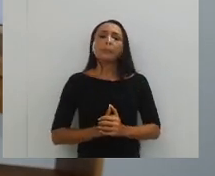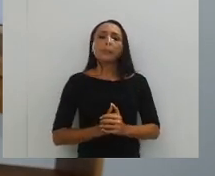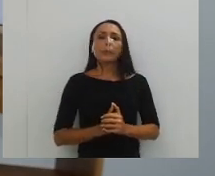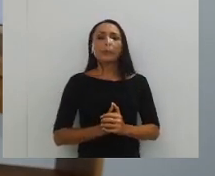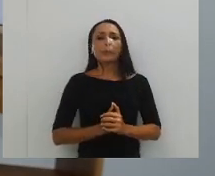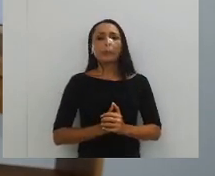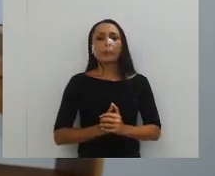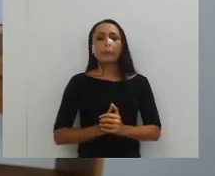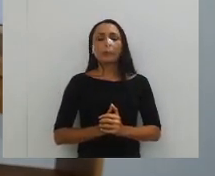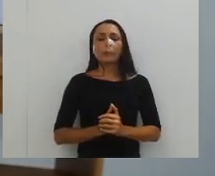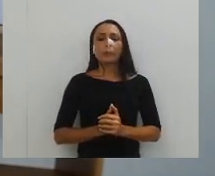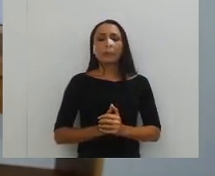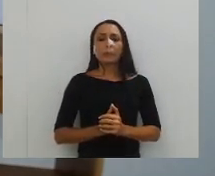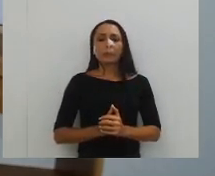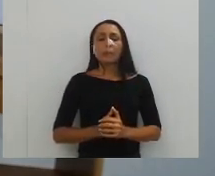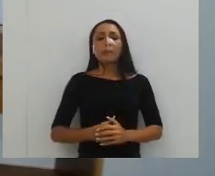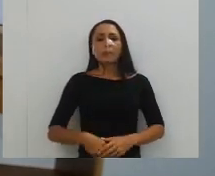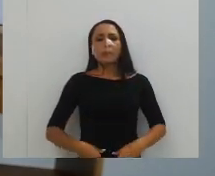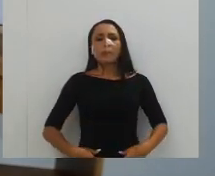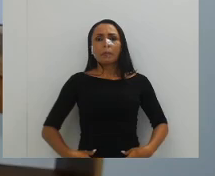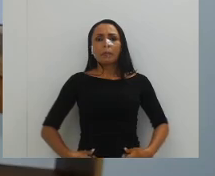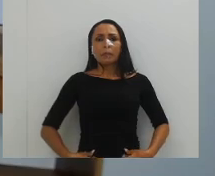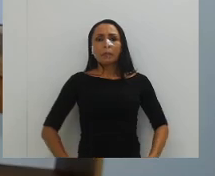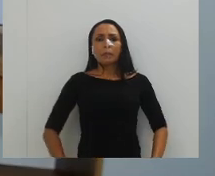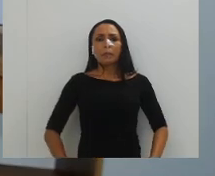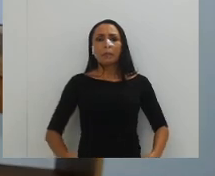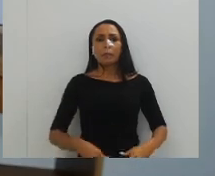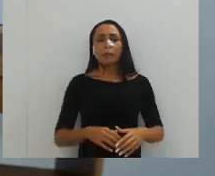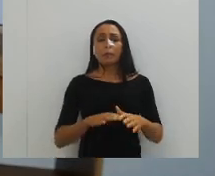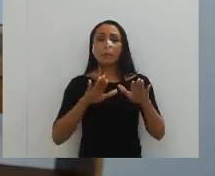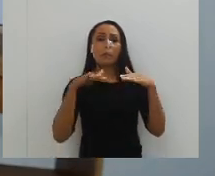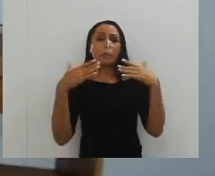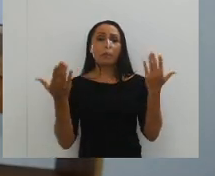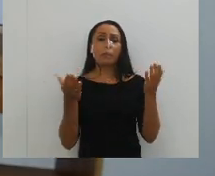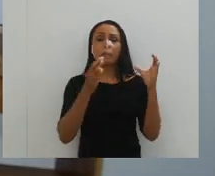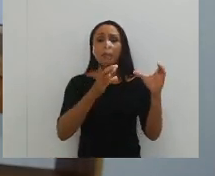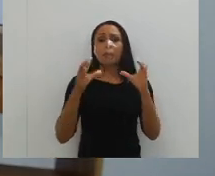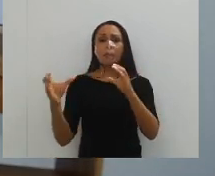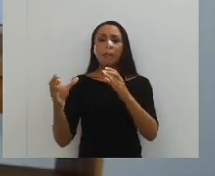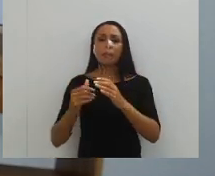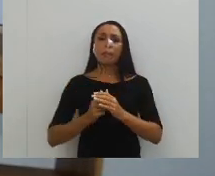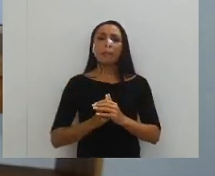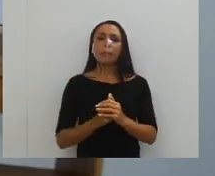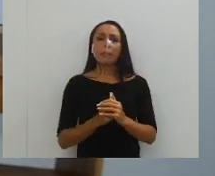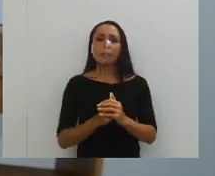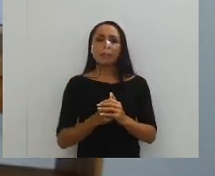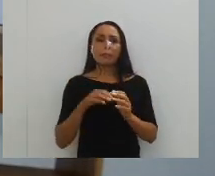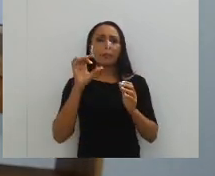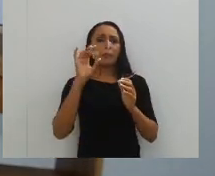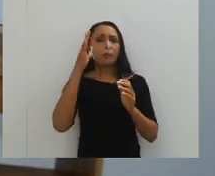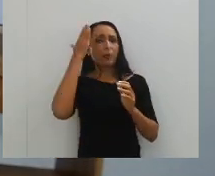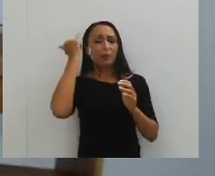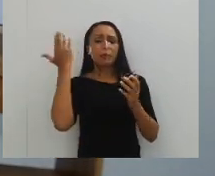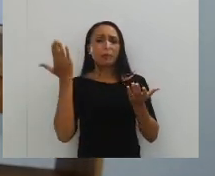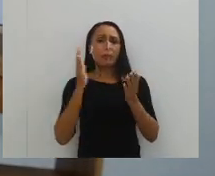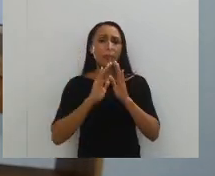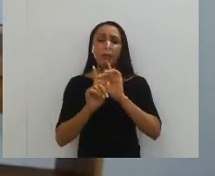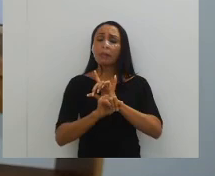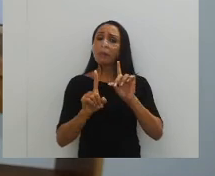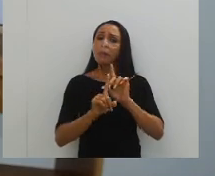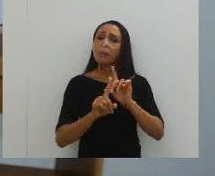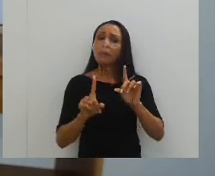Quando você trabalha com essas categorias, ó, você vai dizer assim, ah, quais são as categorias? Olha, não é só saber as categorias,